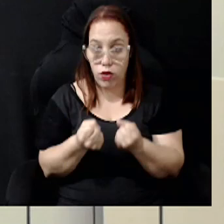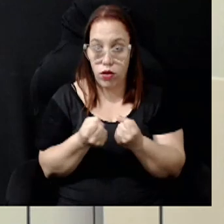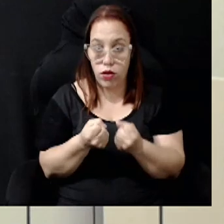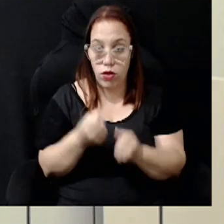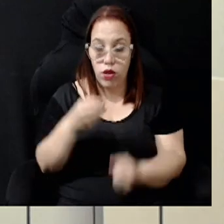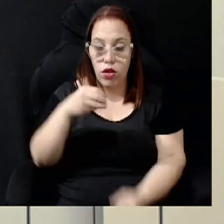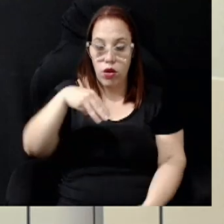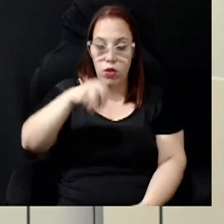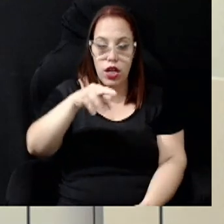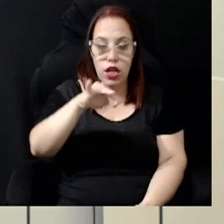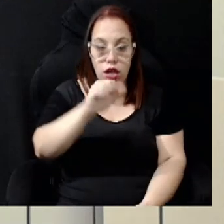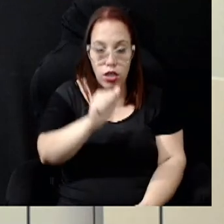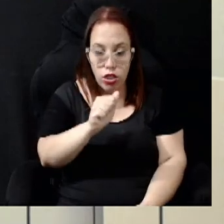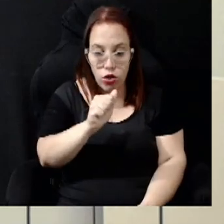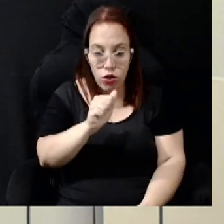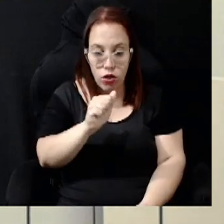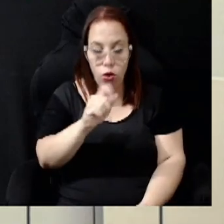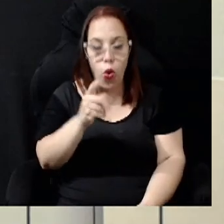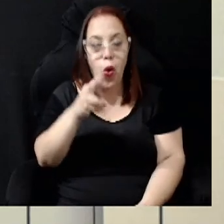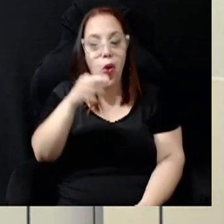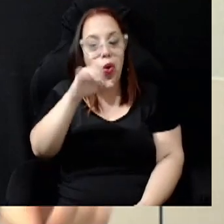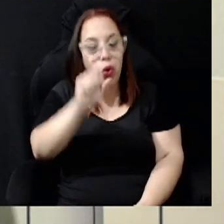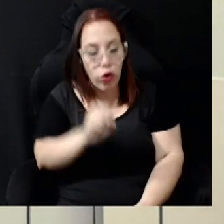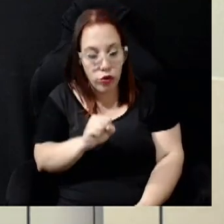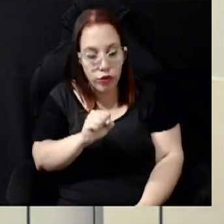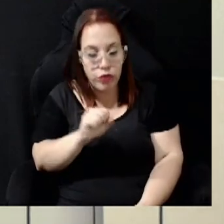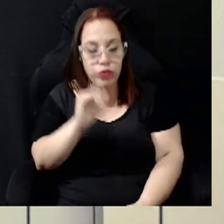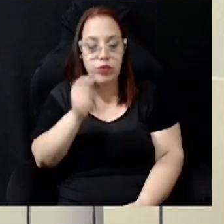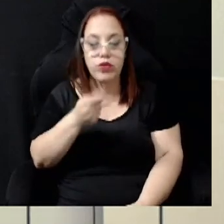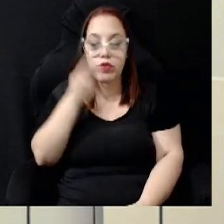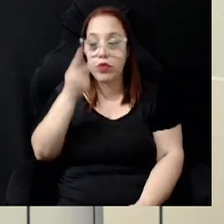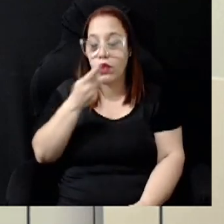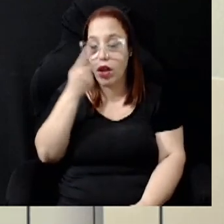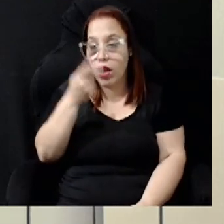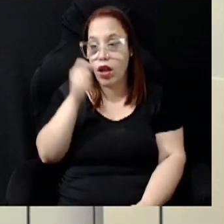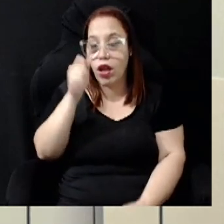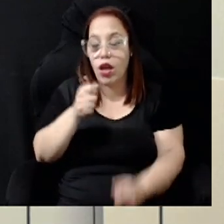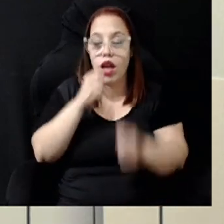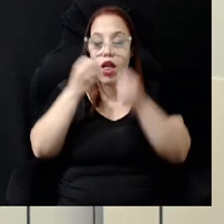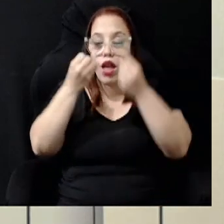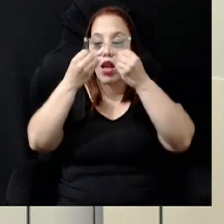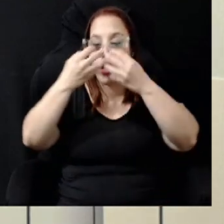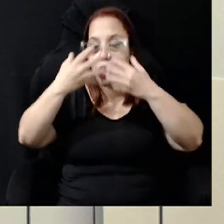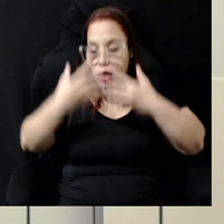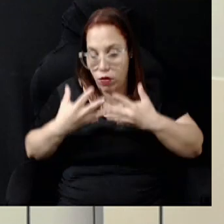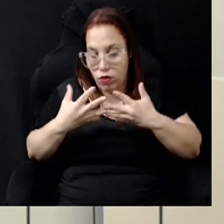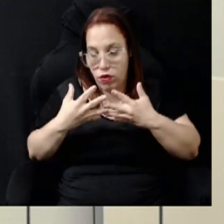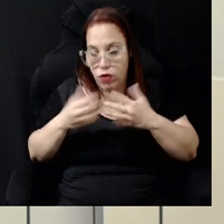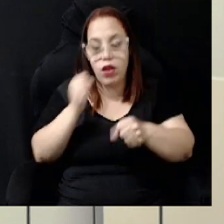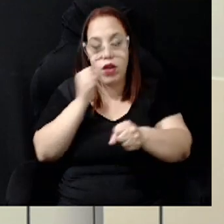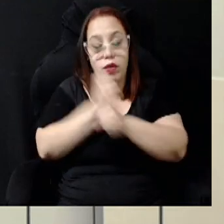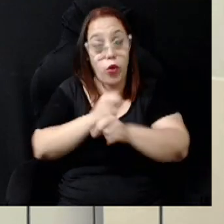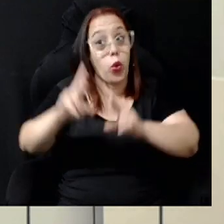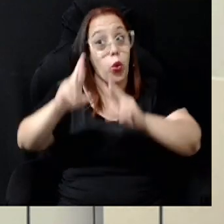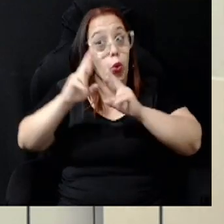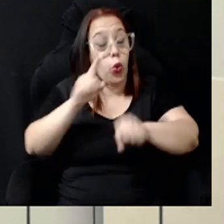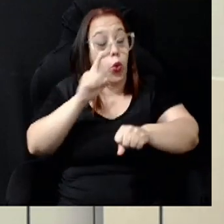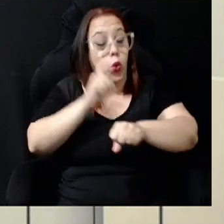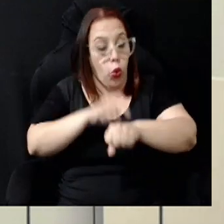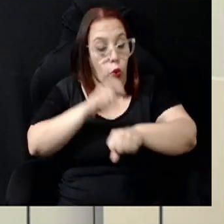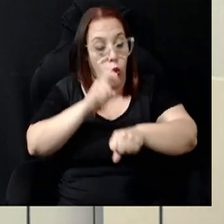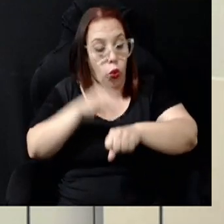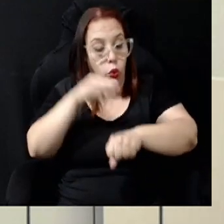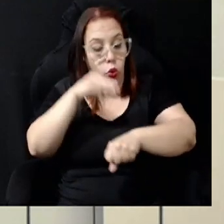e as urnas no momento que a Mirna estava fazendo esta explicação. Então, em breve, em poucos minutos, nós teremos então